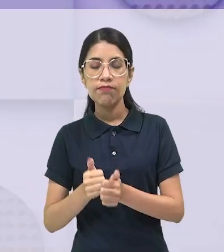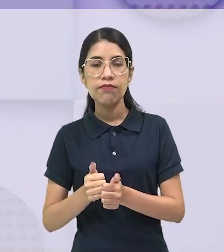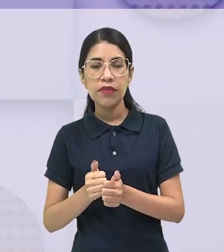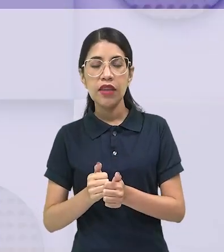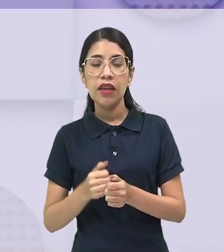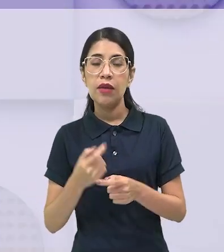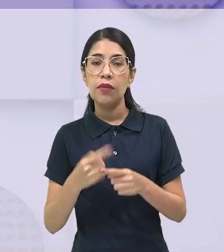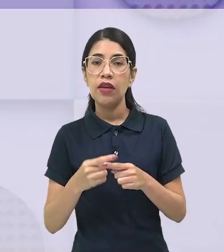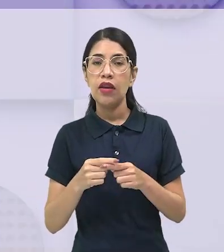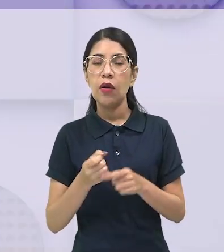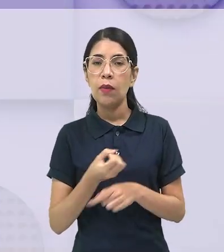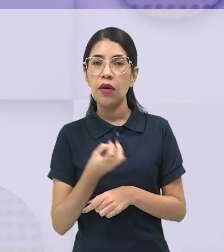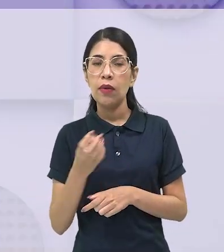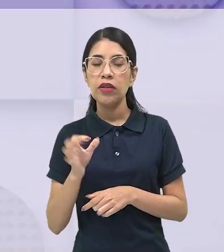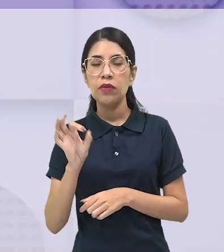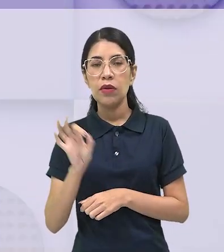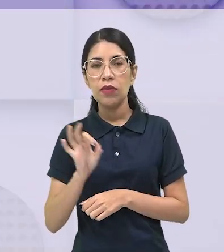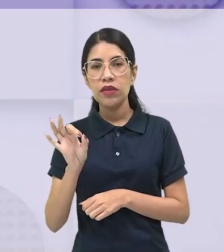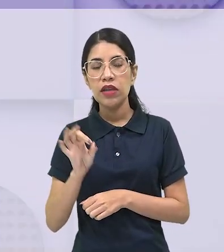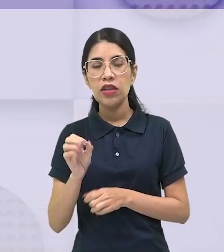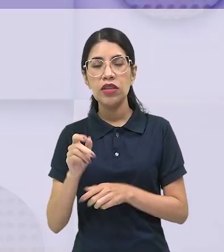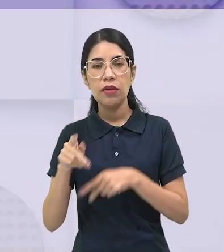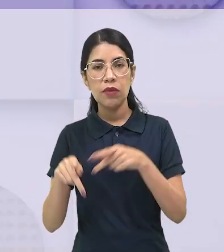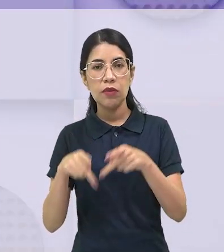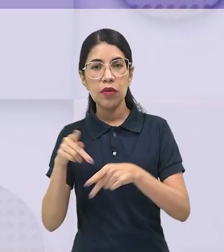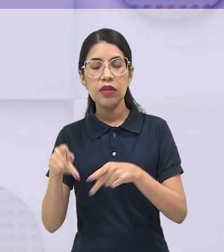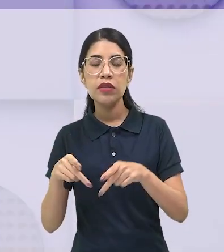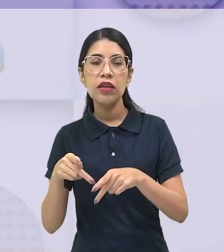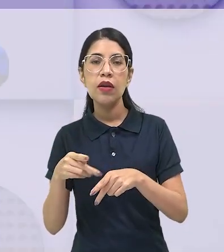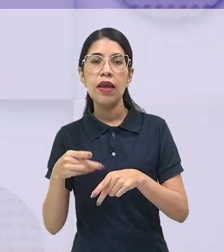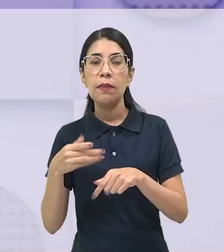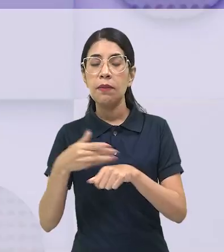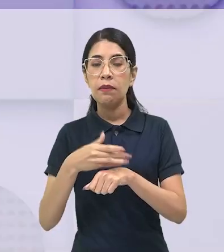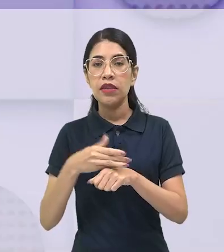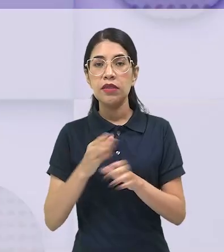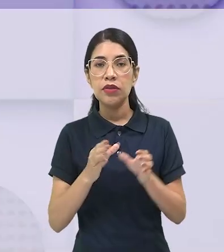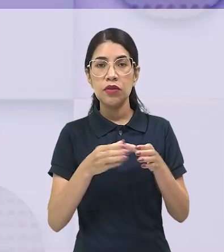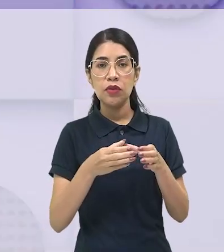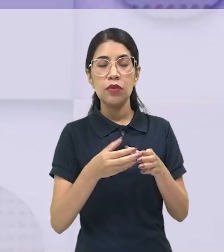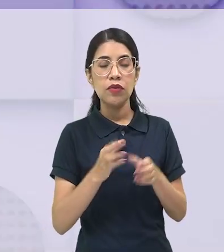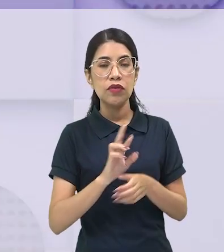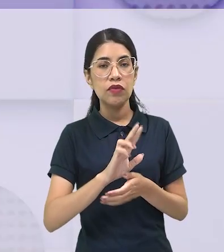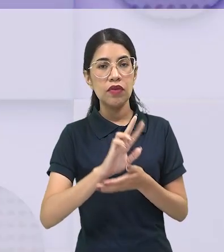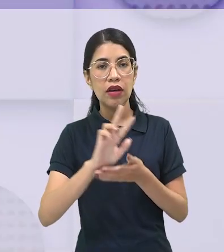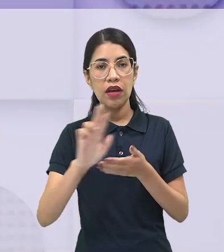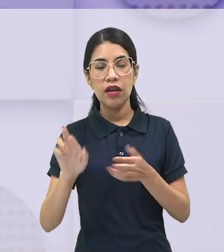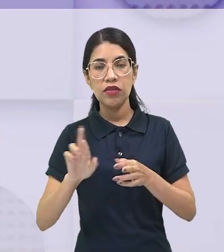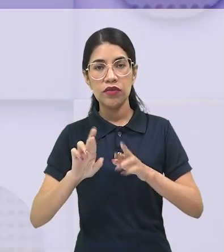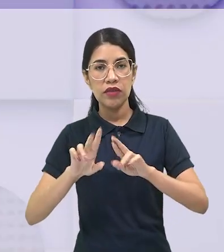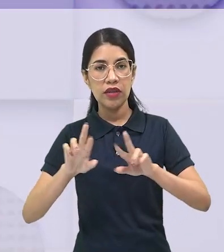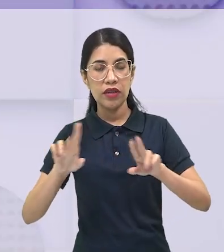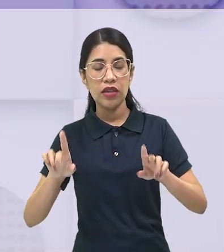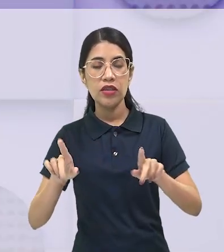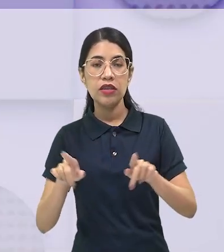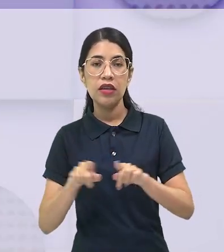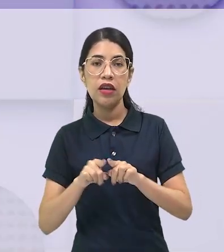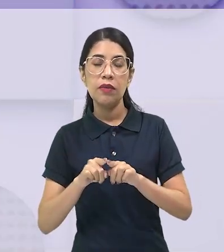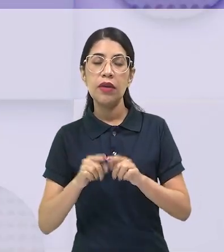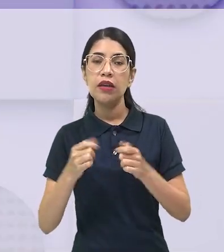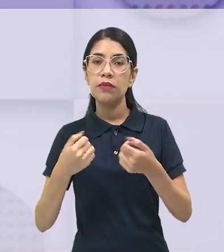de uma parcela da população pertencer a outros grupos, a diferentes grupos religiosos, é que